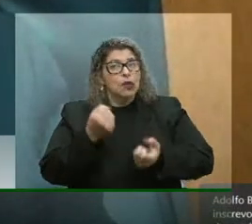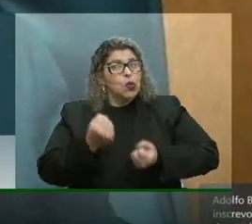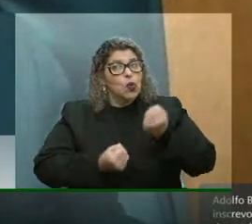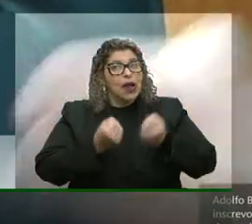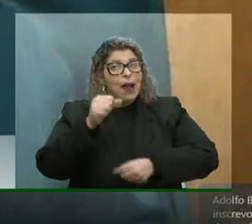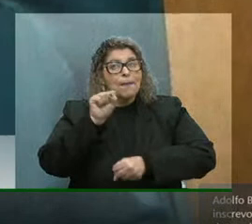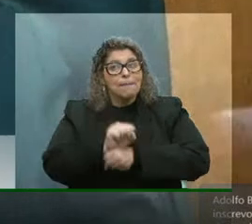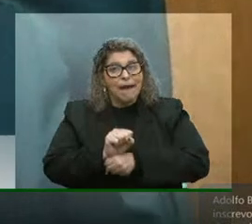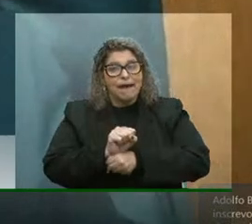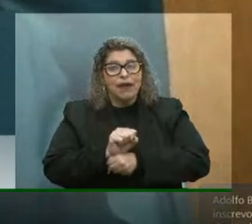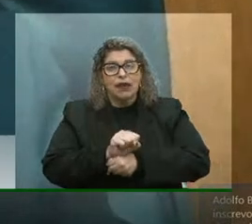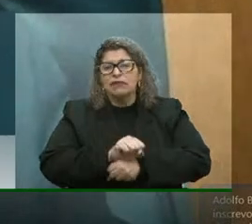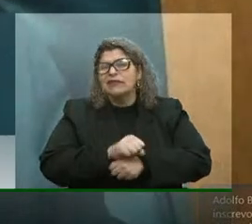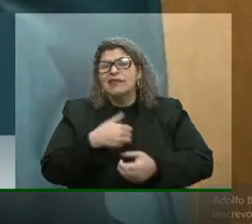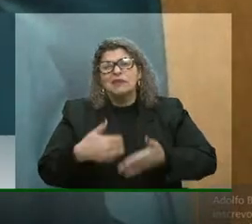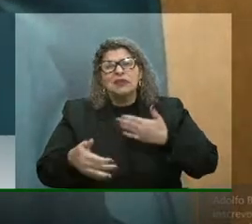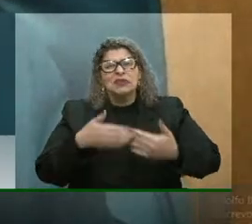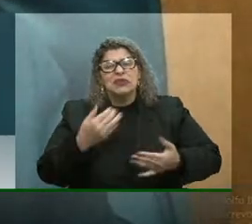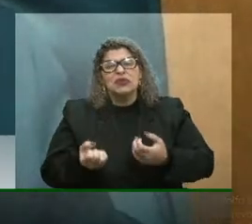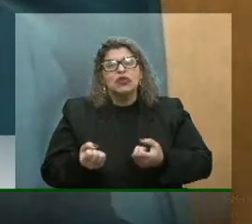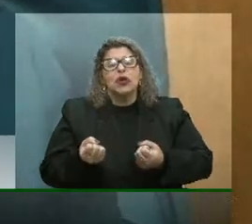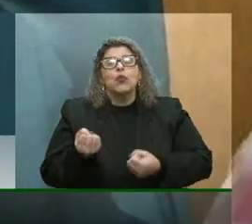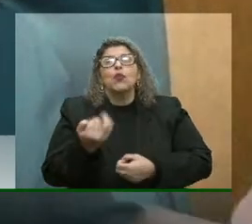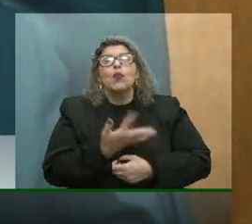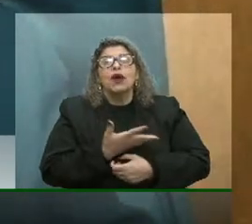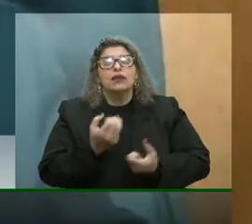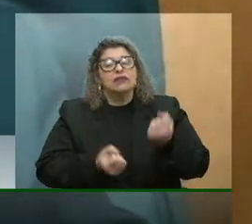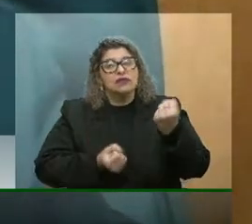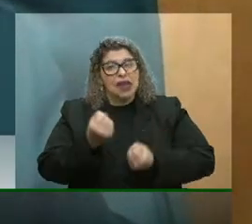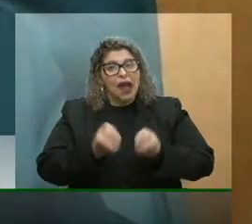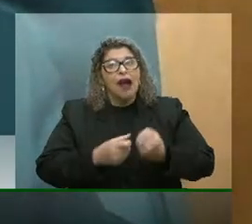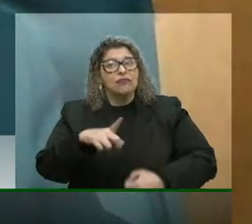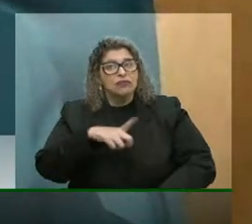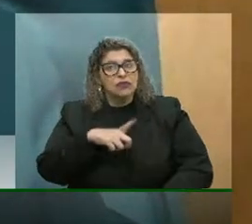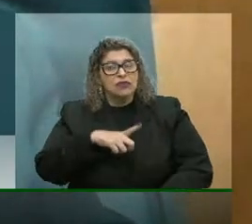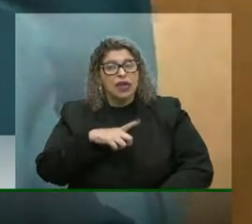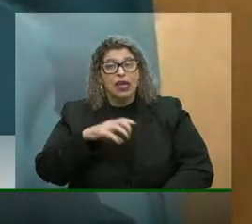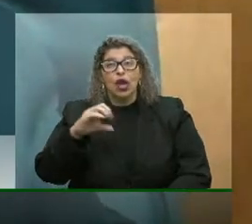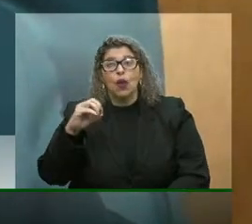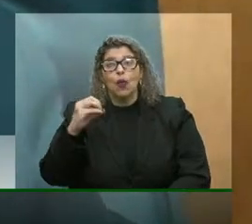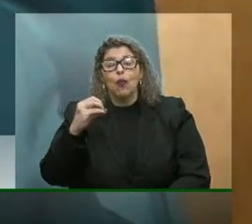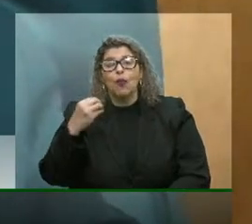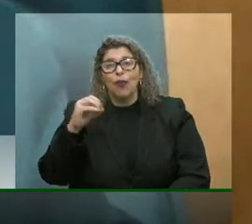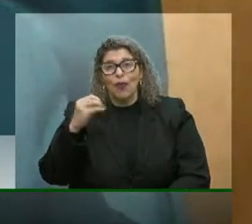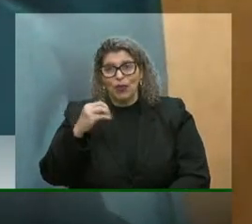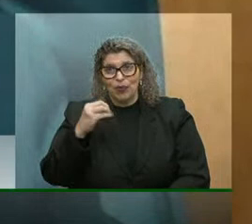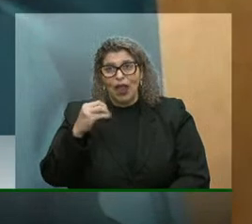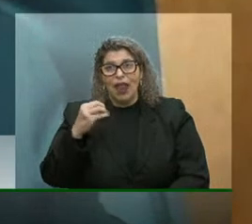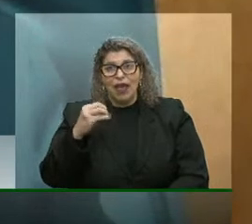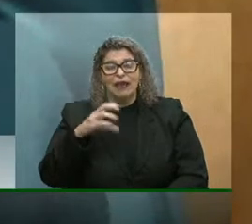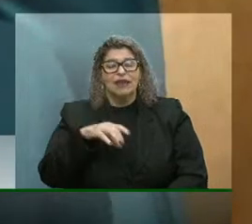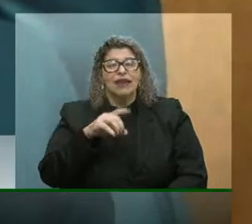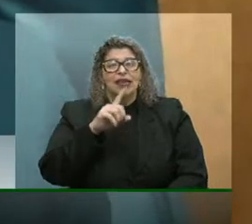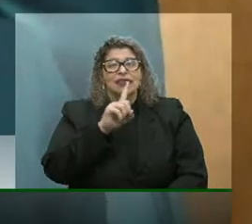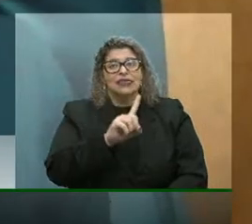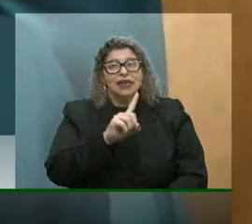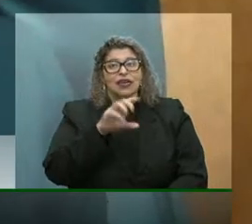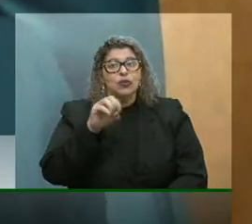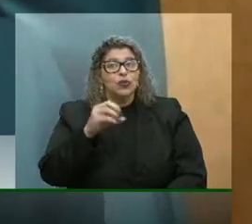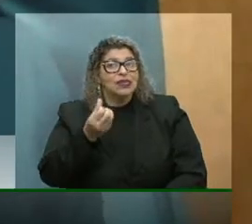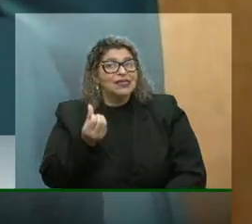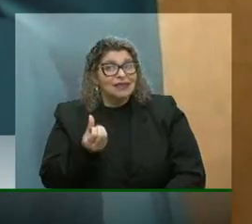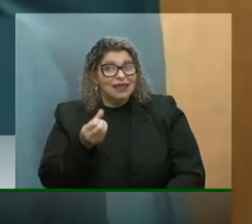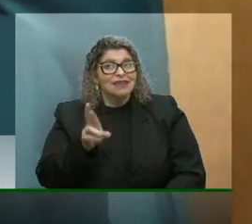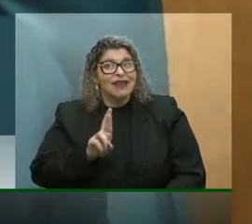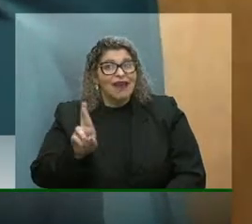parados, independente de quantos carros tinham ou não. Enquanto aqui em Porto Alegre, a IPTC é R$111, estão pagando no interior